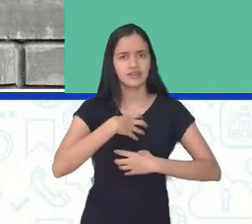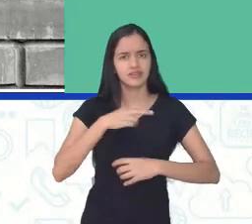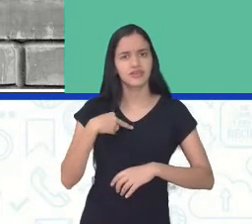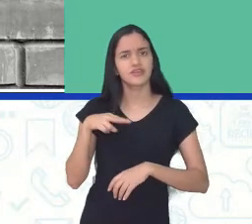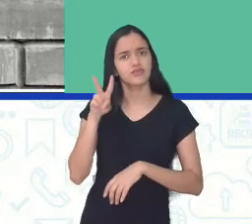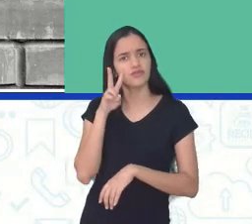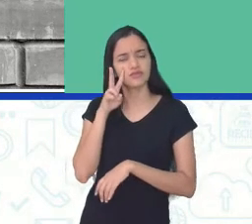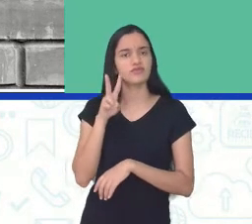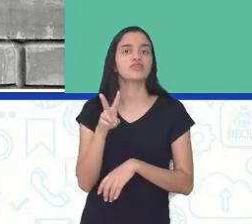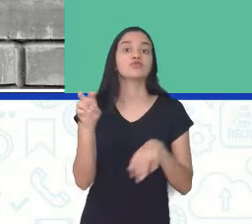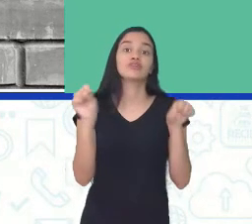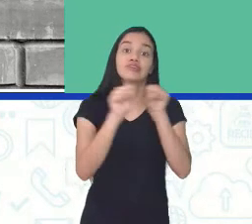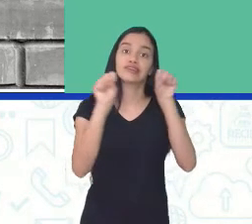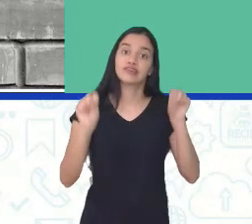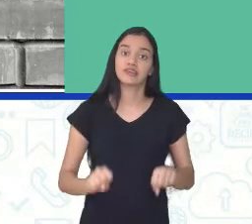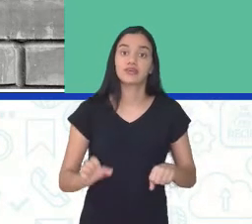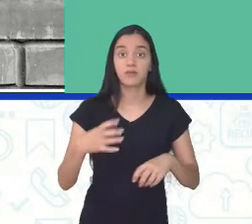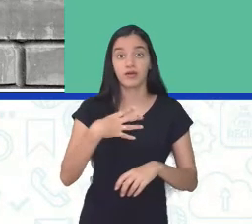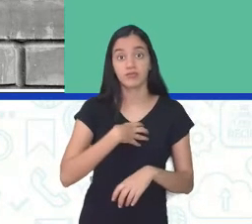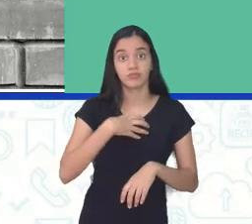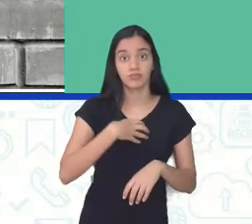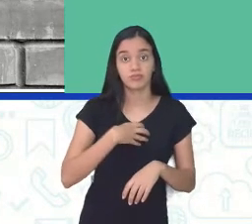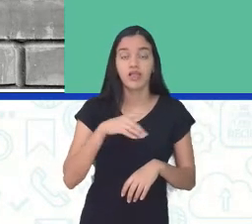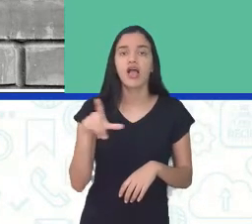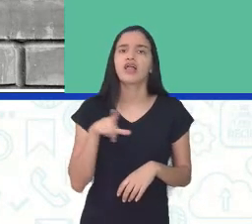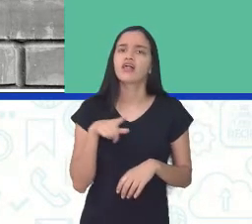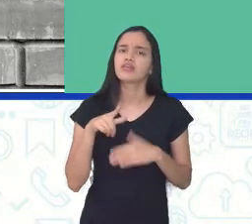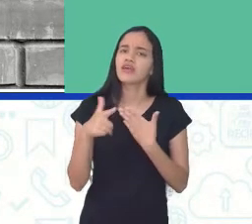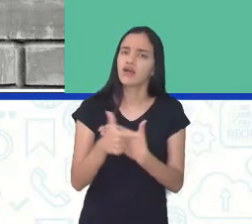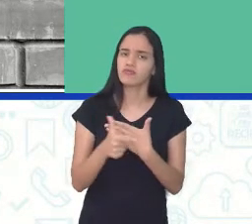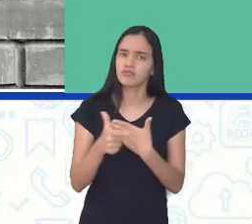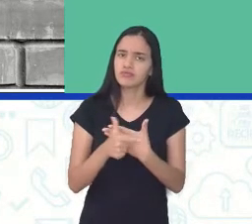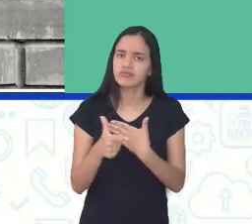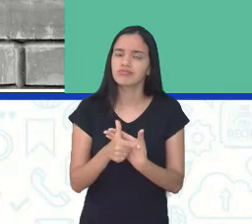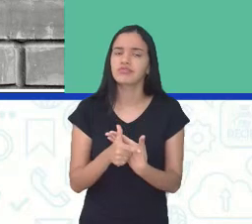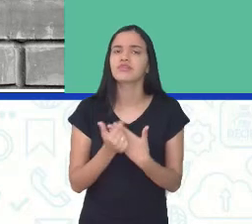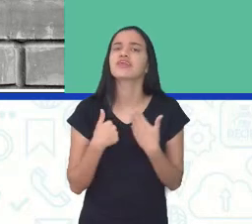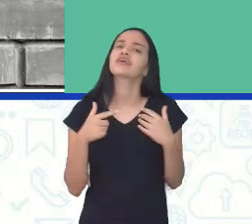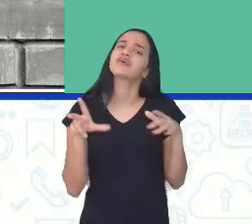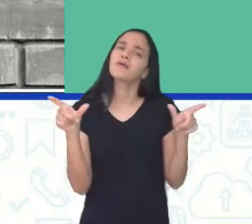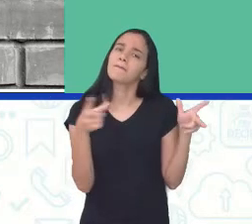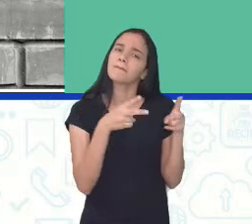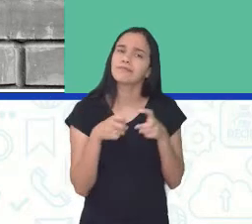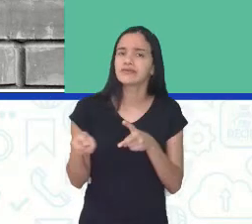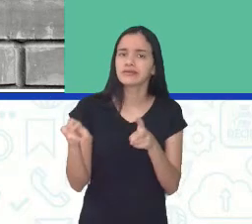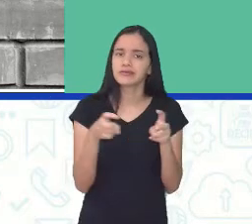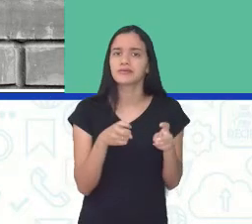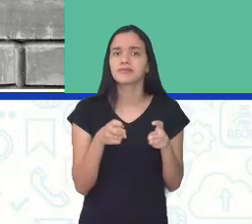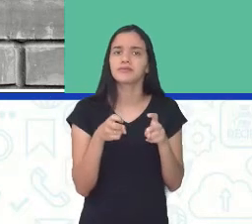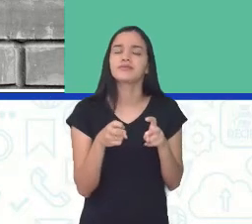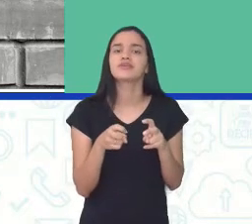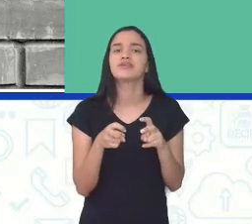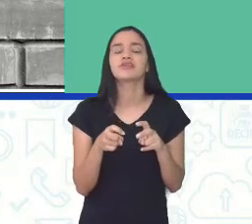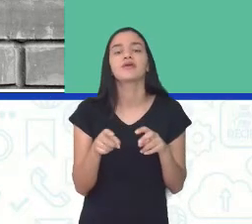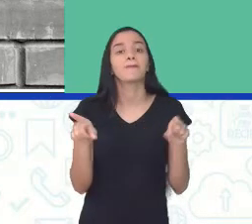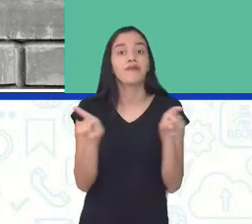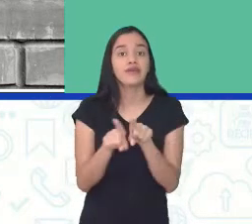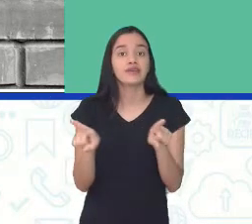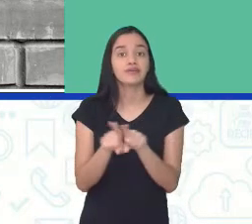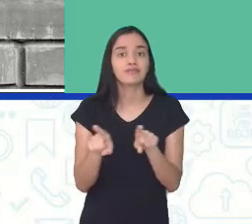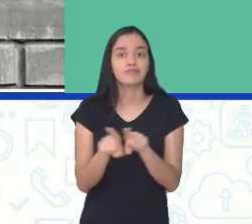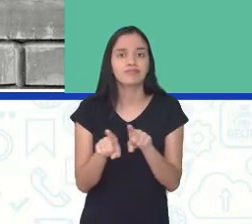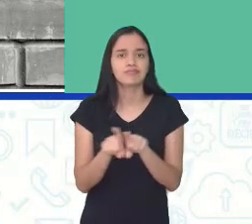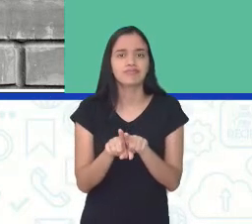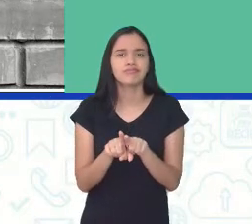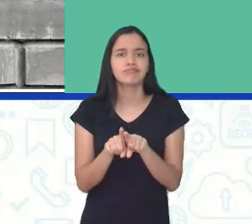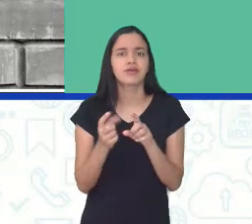ver através aí do sistema sensorial, ele tem essa função, ele tem que perceber tudo que está em volta da gente, ele tem que,